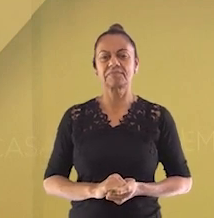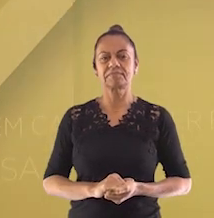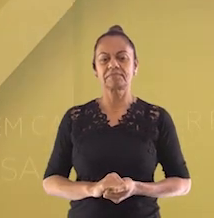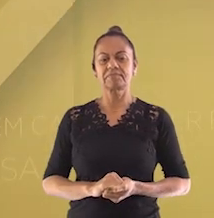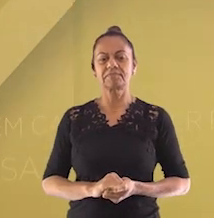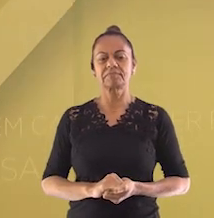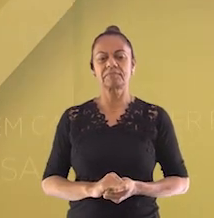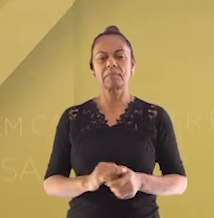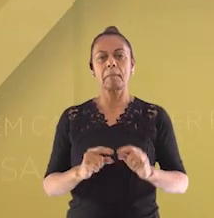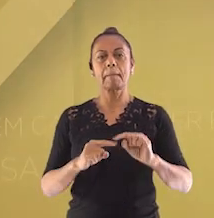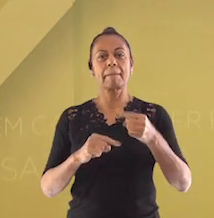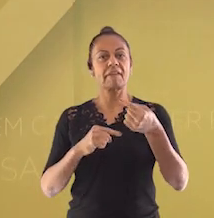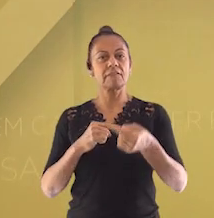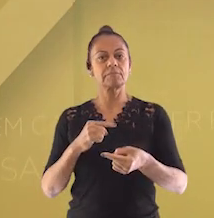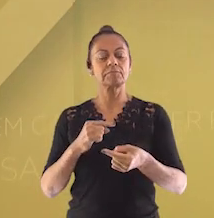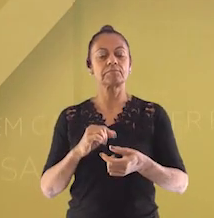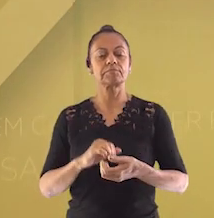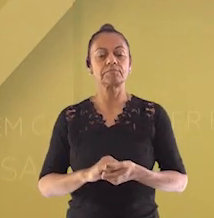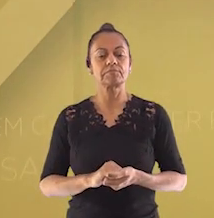próxima